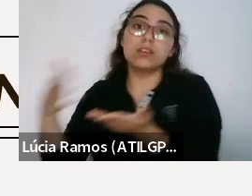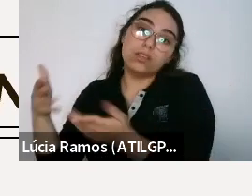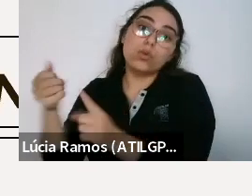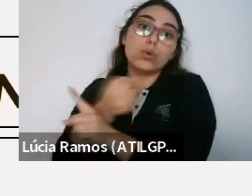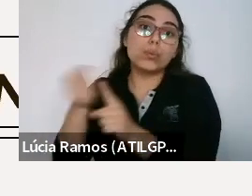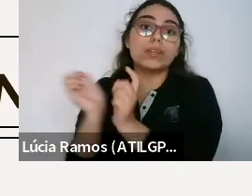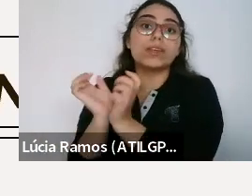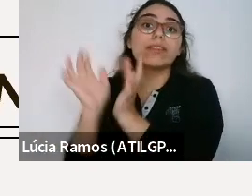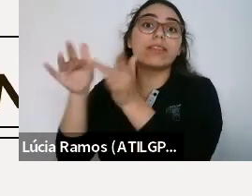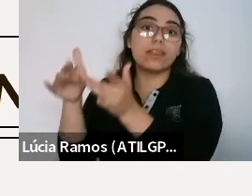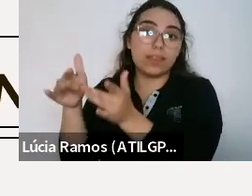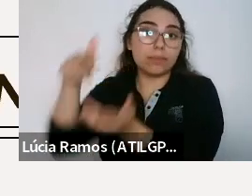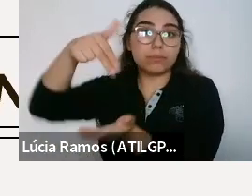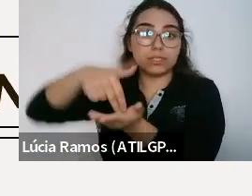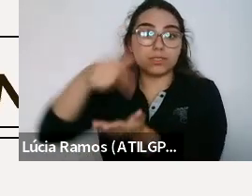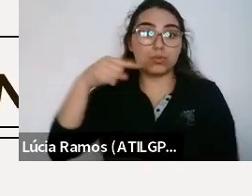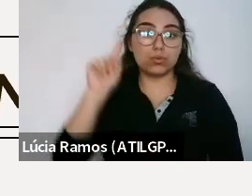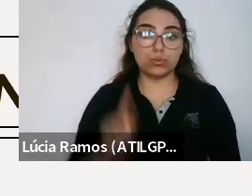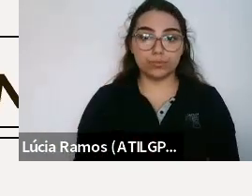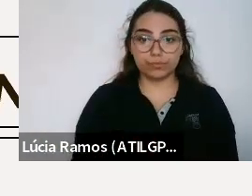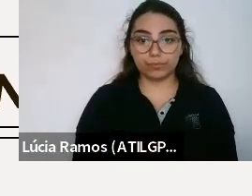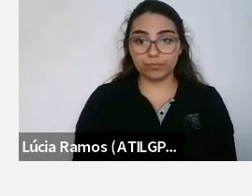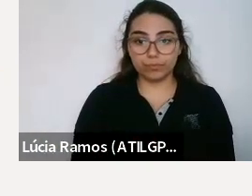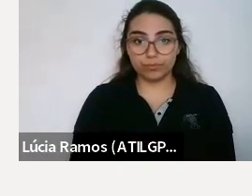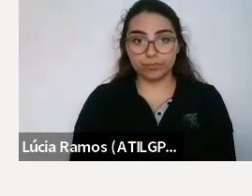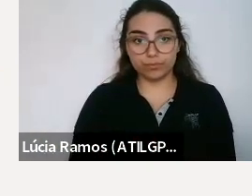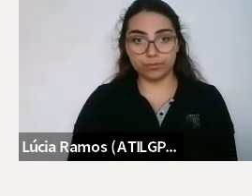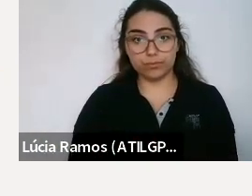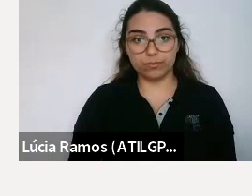muito, muito numerosa.